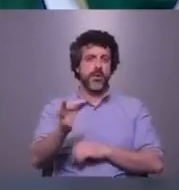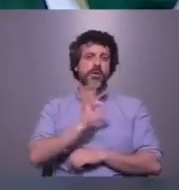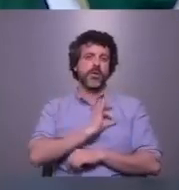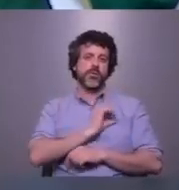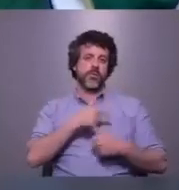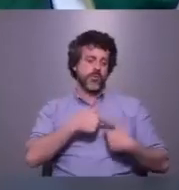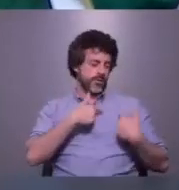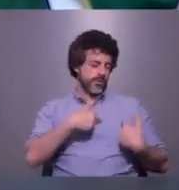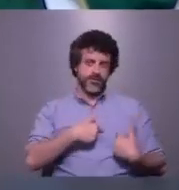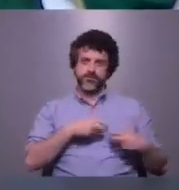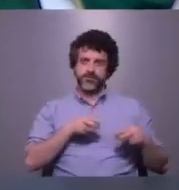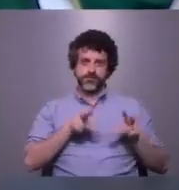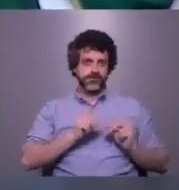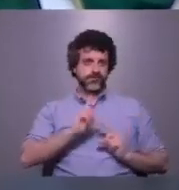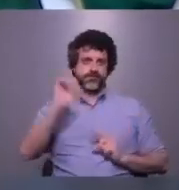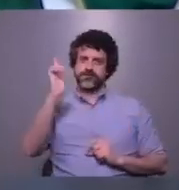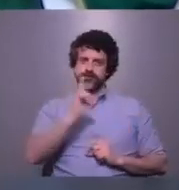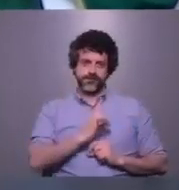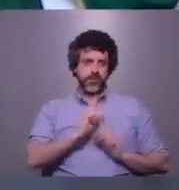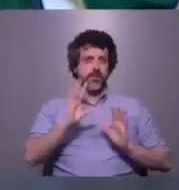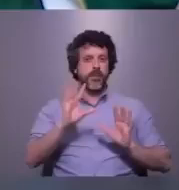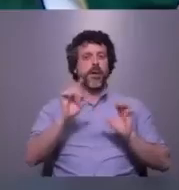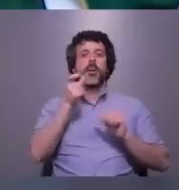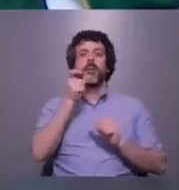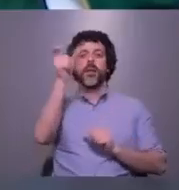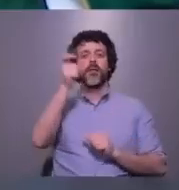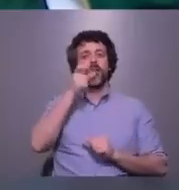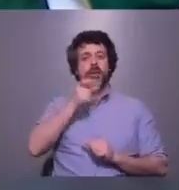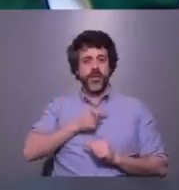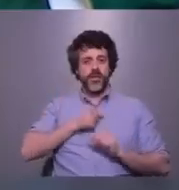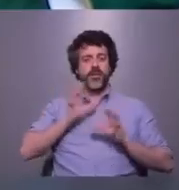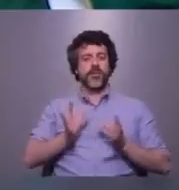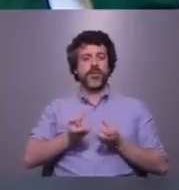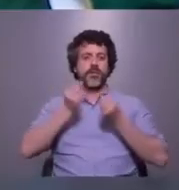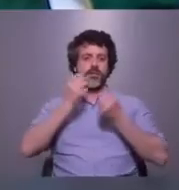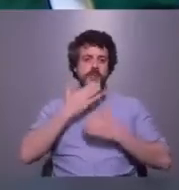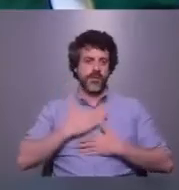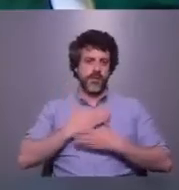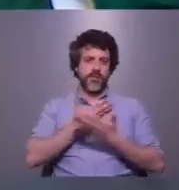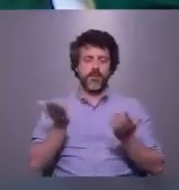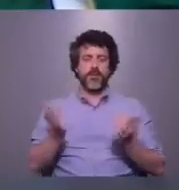Senhor, Senhor, não sou digno que entres em minha morada, mas dizei uma palavra e serei salvo.